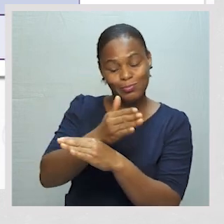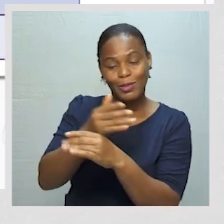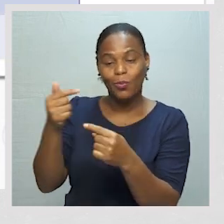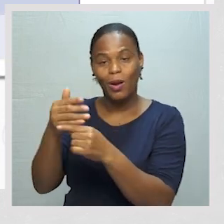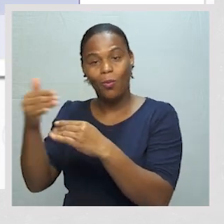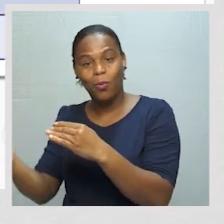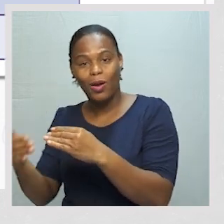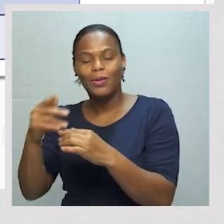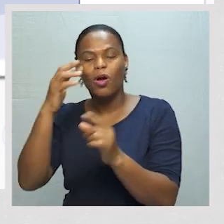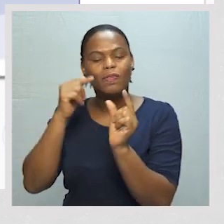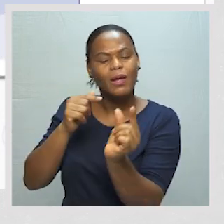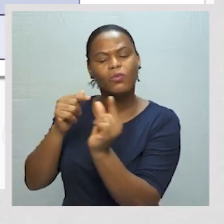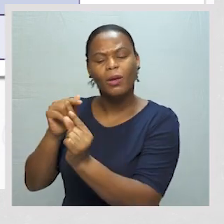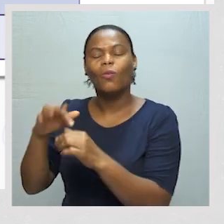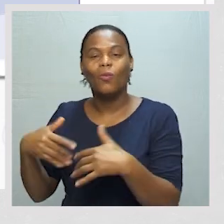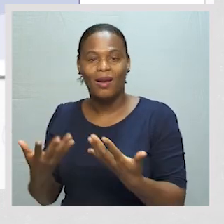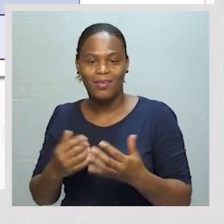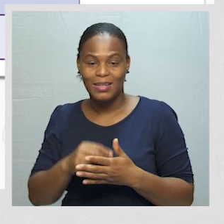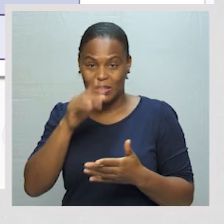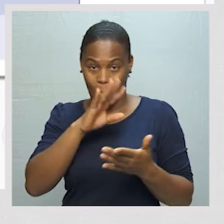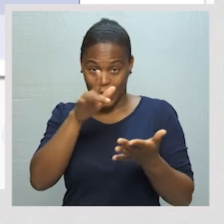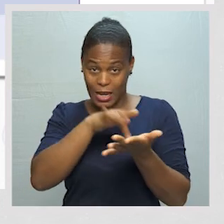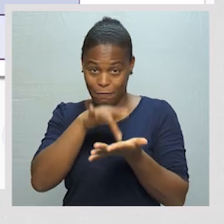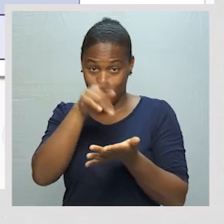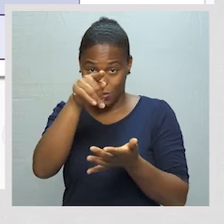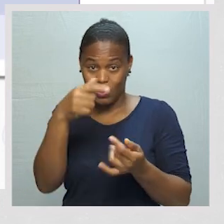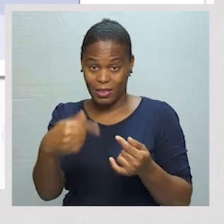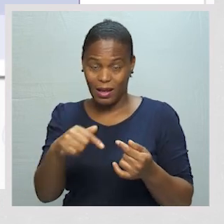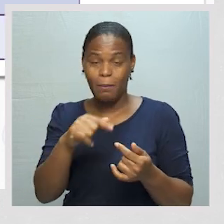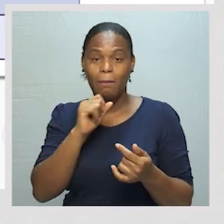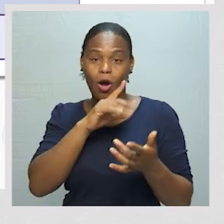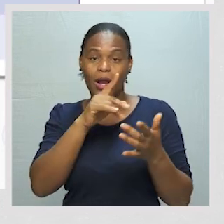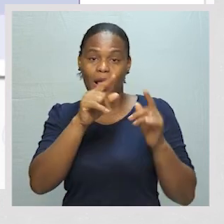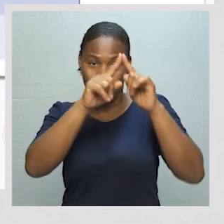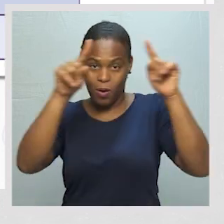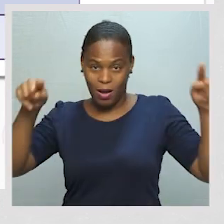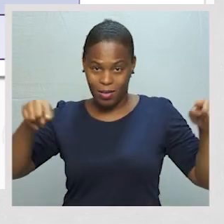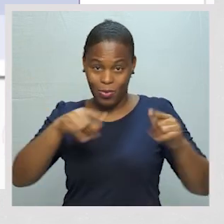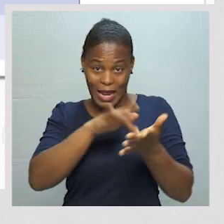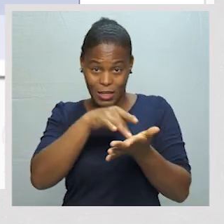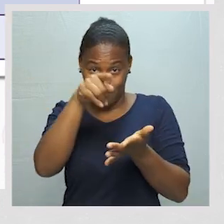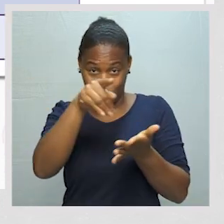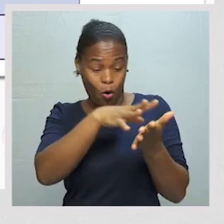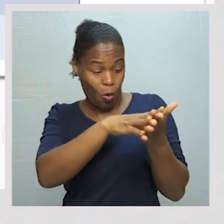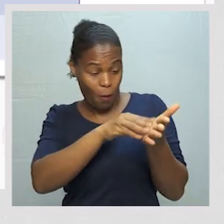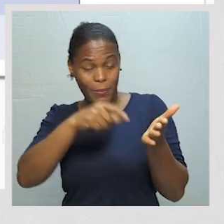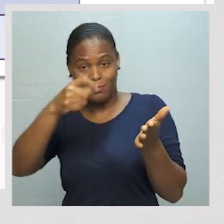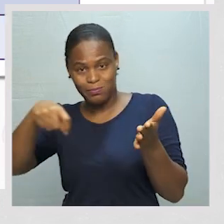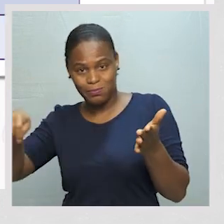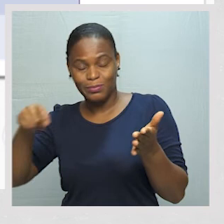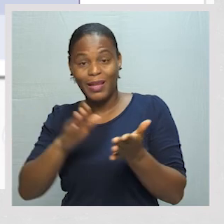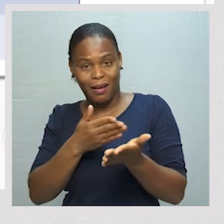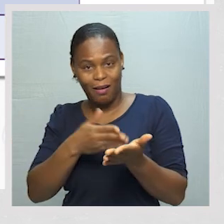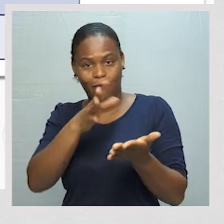certo? Então, para quem tiver o livro, podem copiar a tabela através do